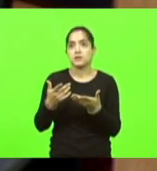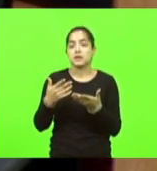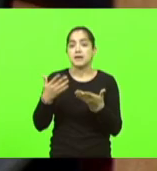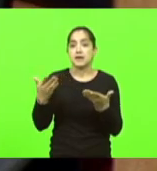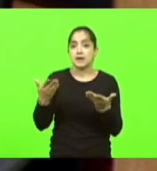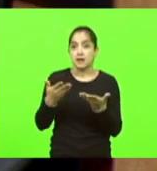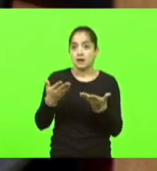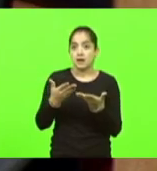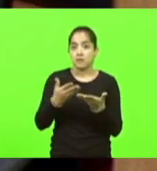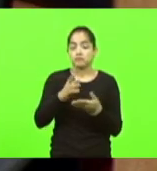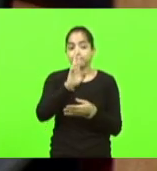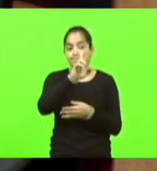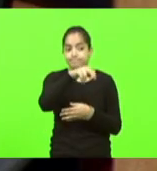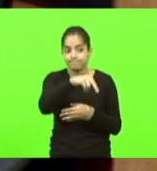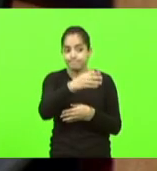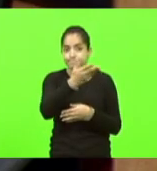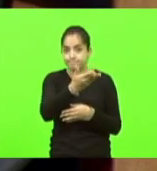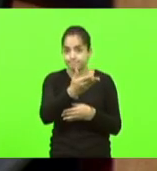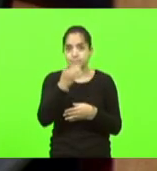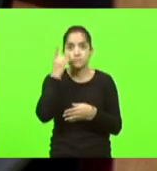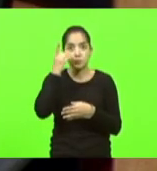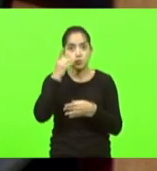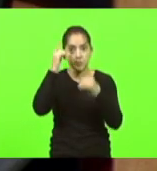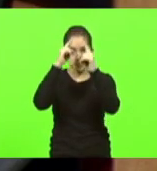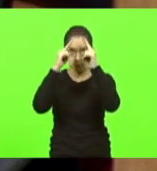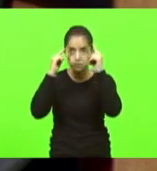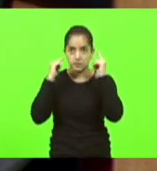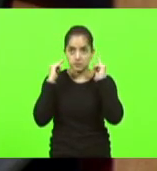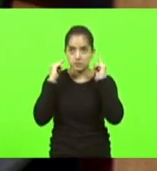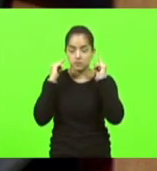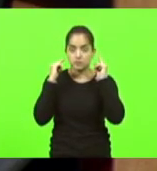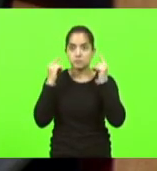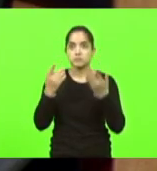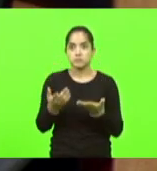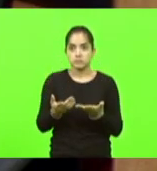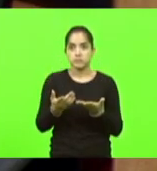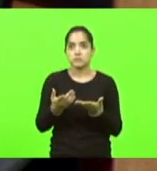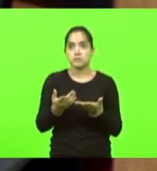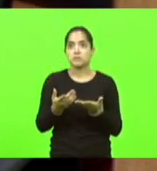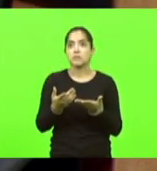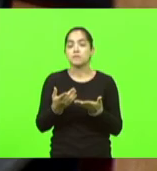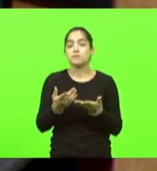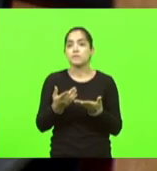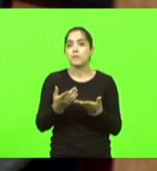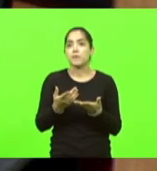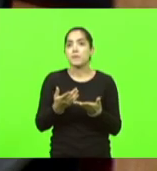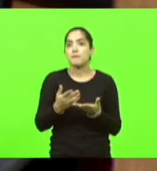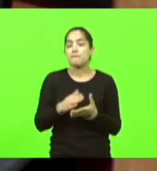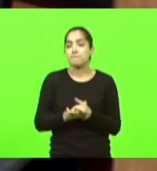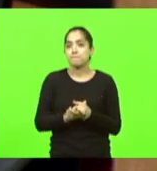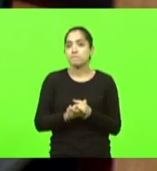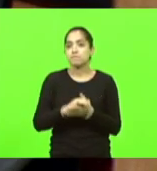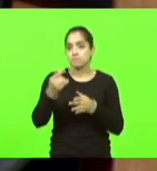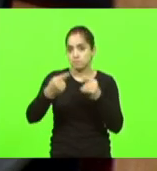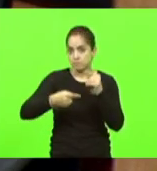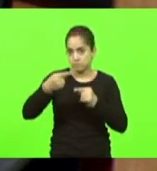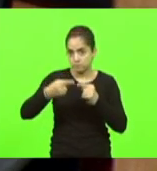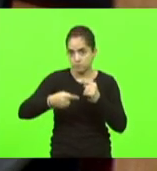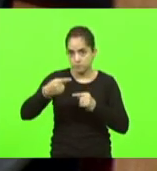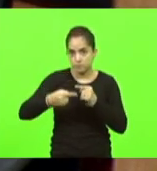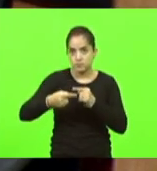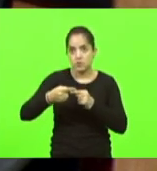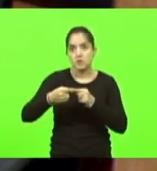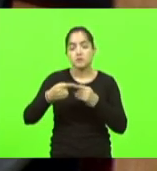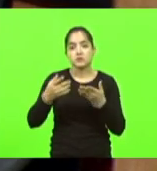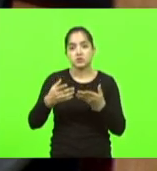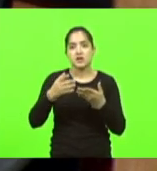razão ao comentário do deputado caneta que para mim é um dos mais brilhantes deputados desta casa é essa discussão já aconteceu em